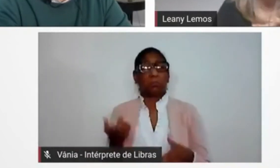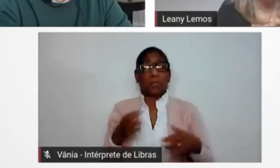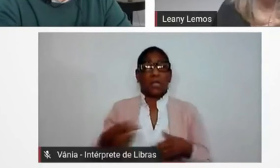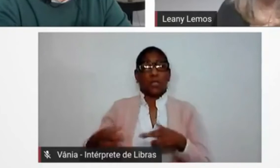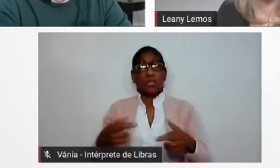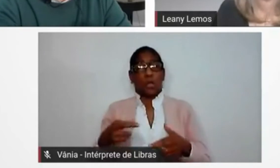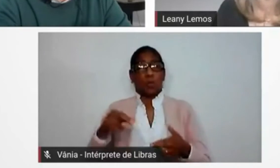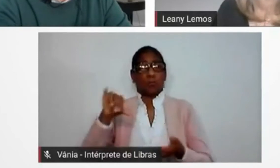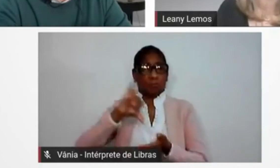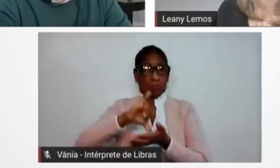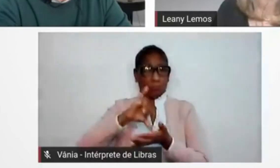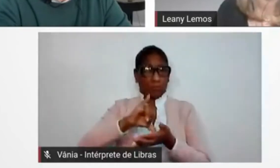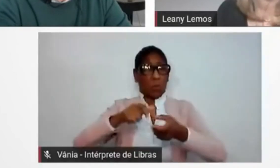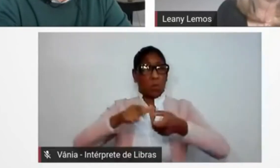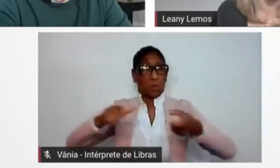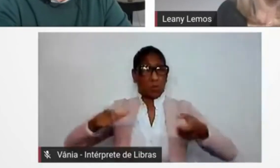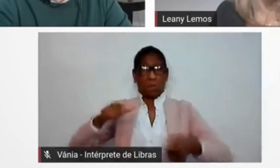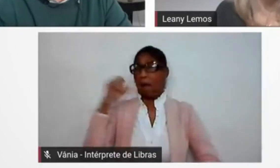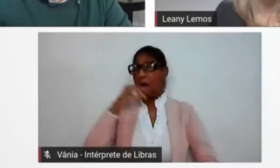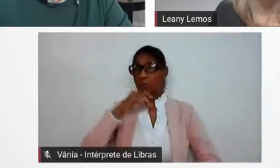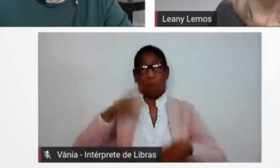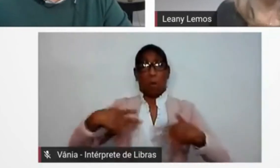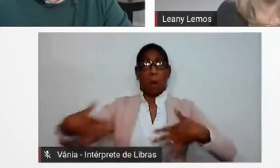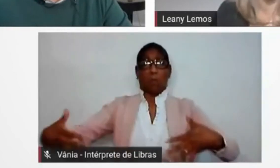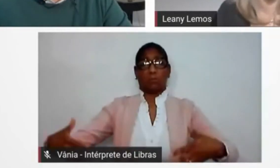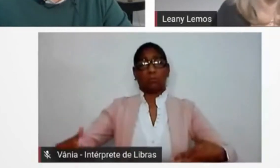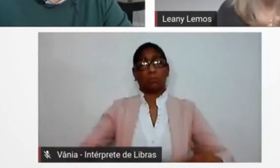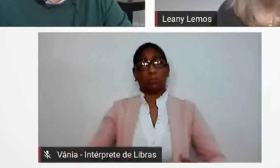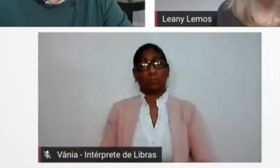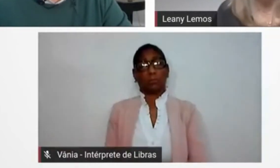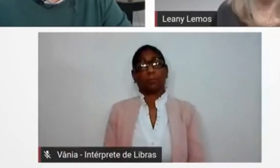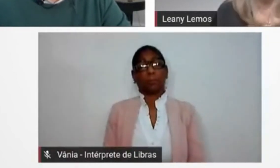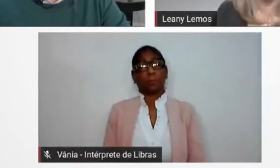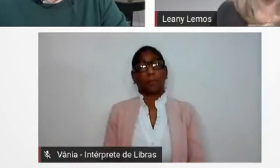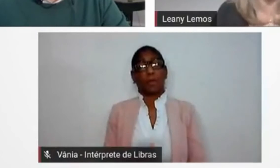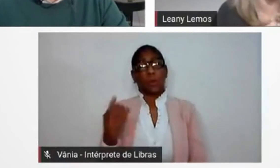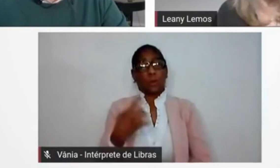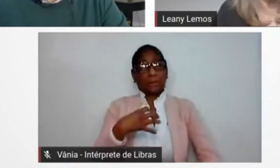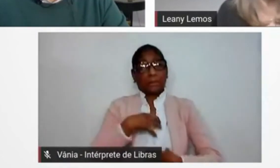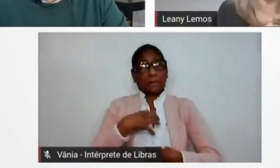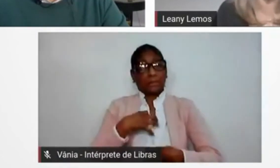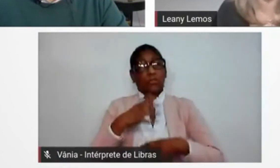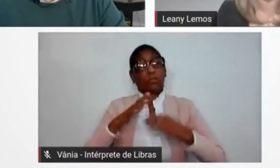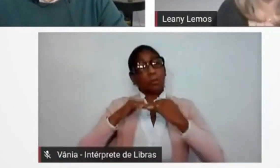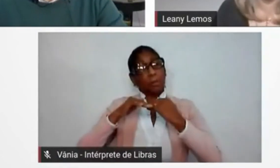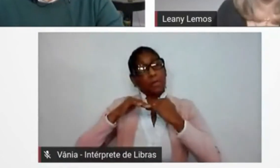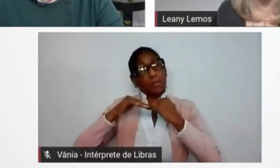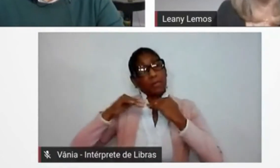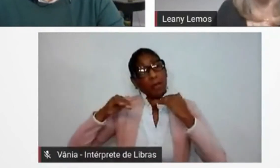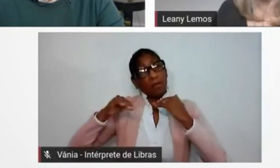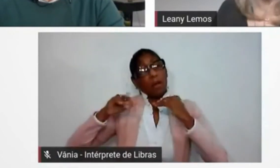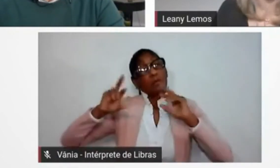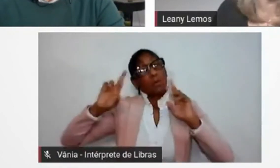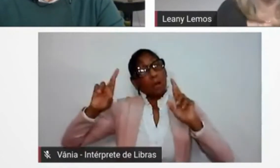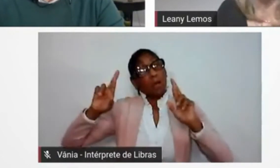metropolitana crescer num ritmo mais acelerado, a gente está vendo se estabilizar e a gente espera que,